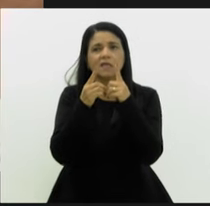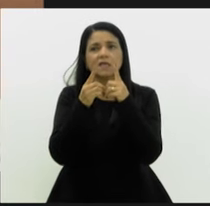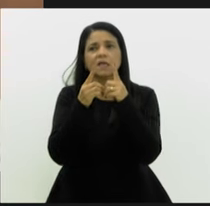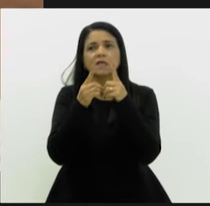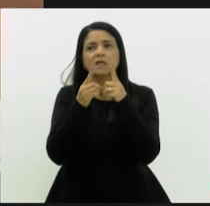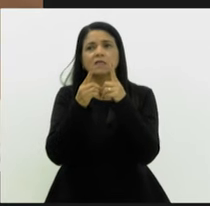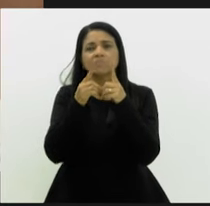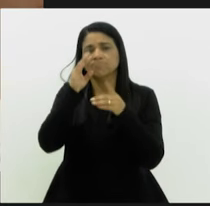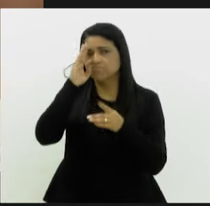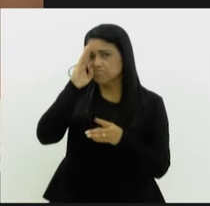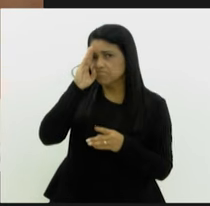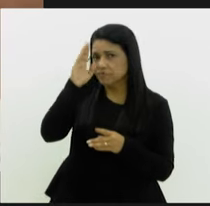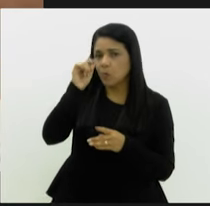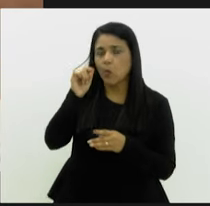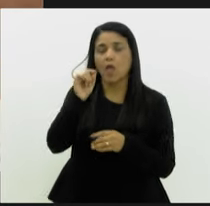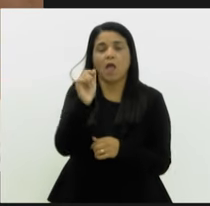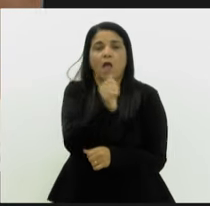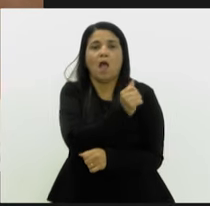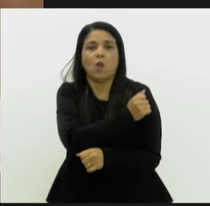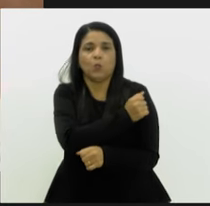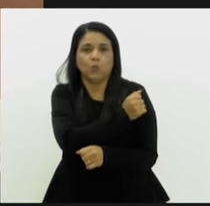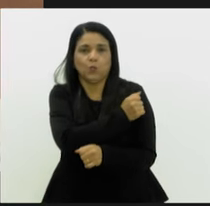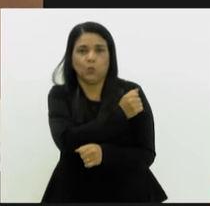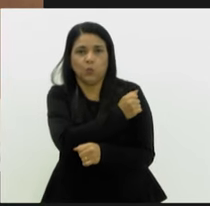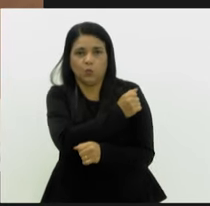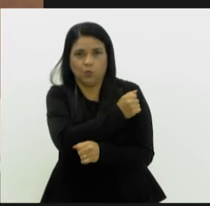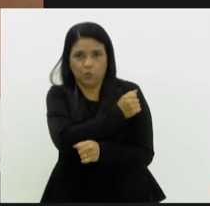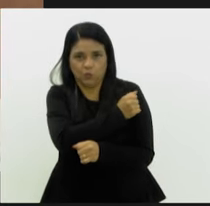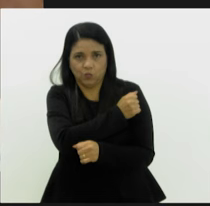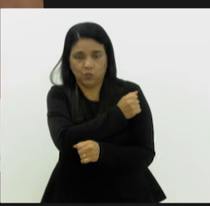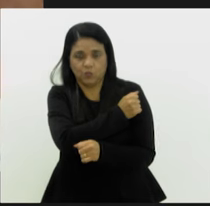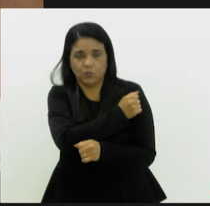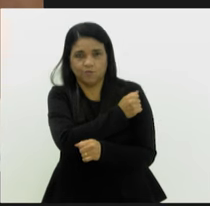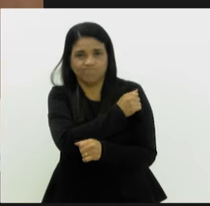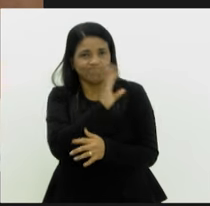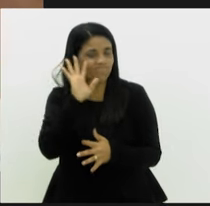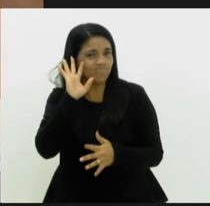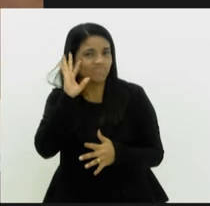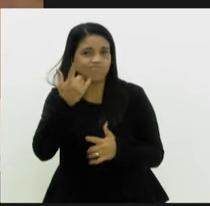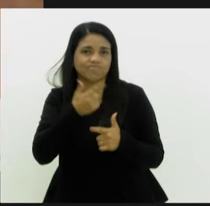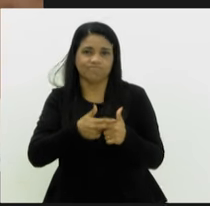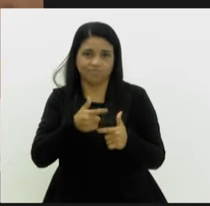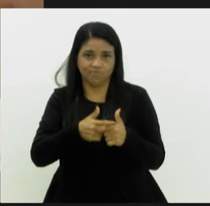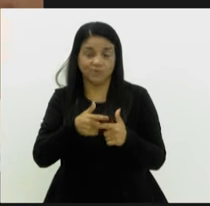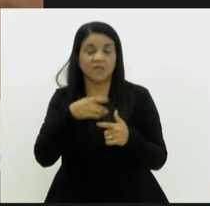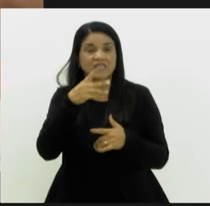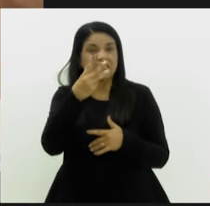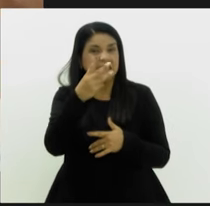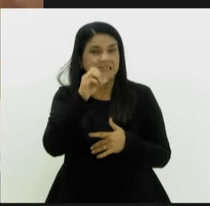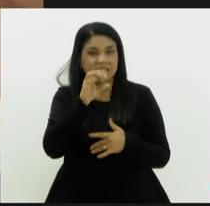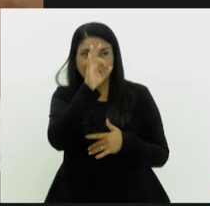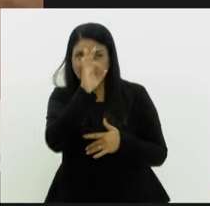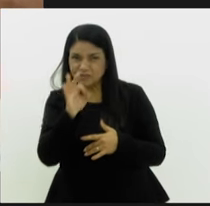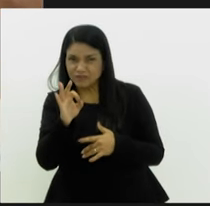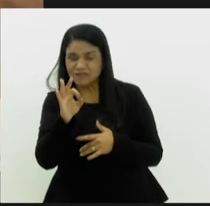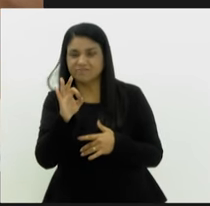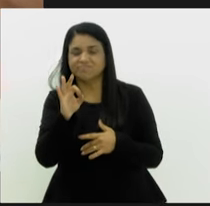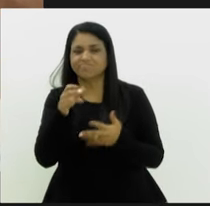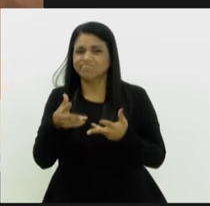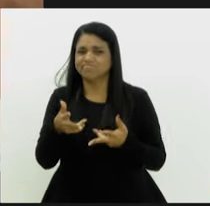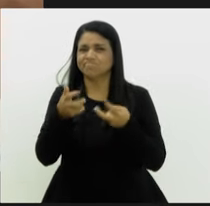foco principal, que são os alunos. E eu vejo que esse percentual de 30% é um